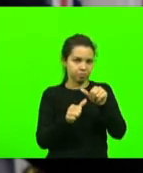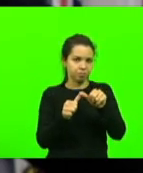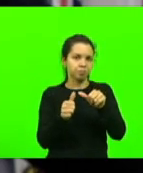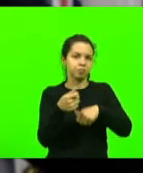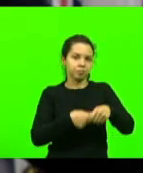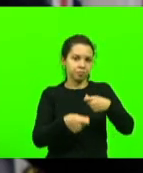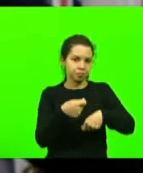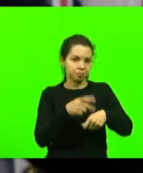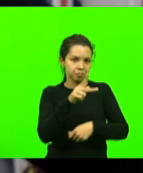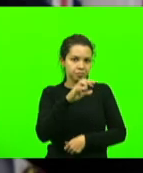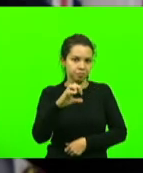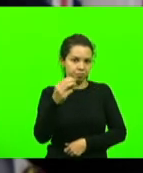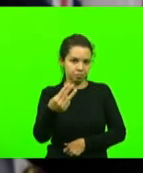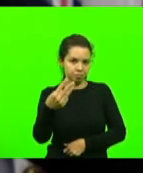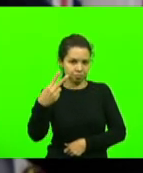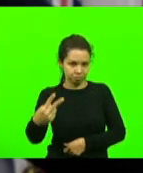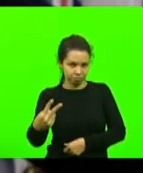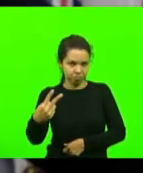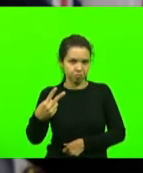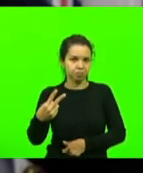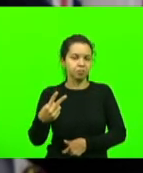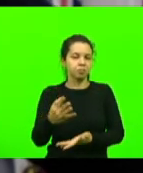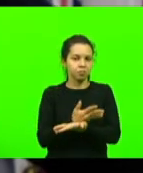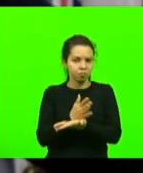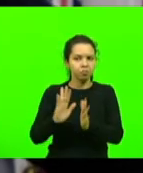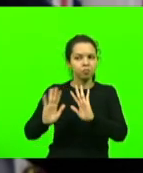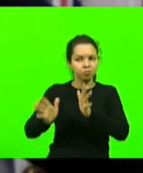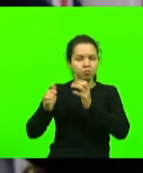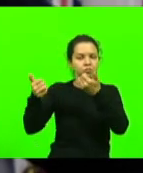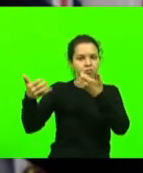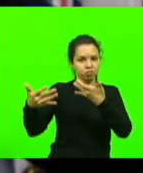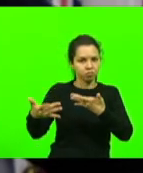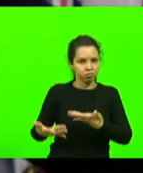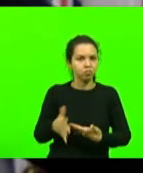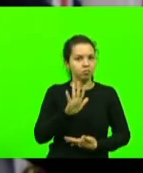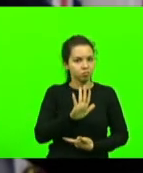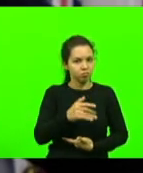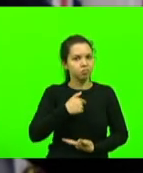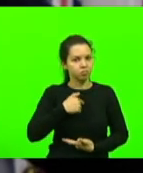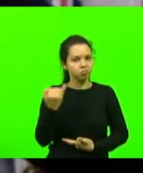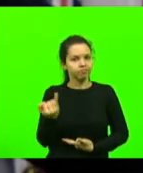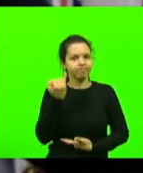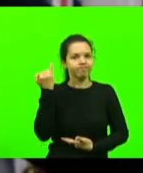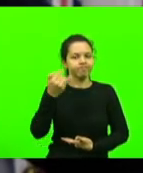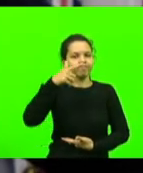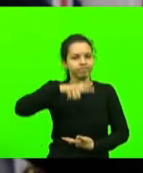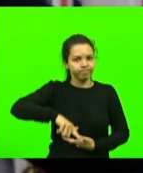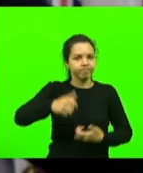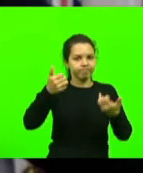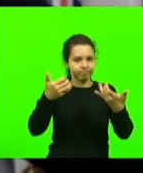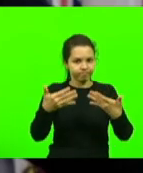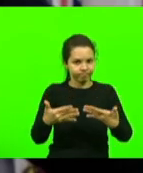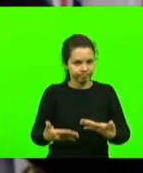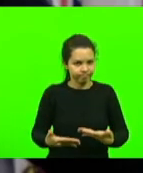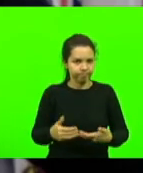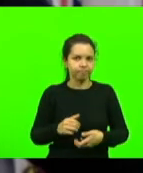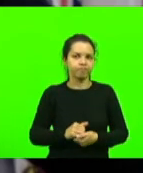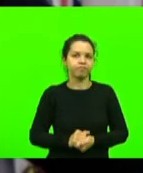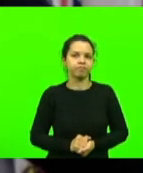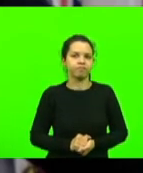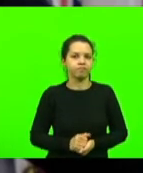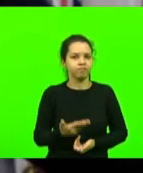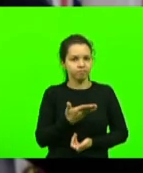dos quais os que me antecederam já tô caro mas eu considero relevante reafirmar até para